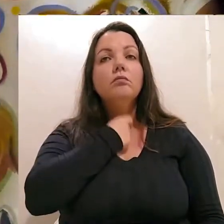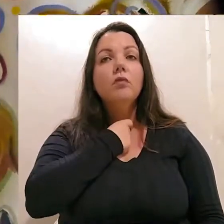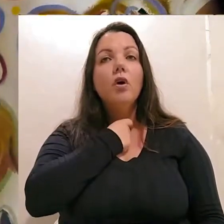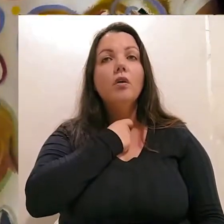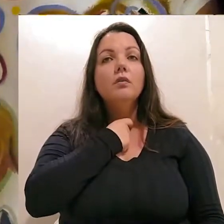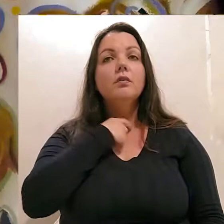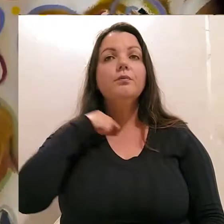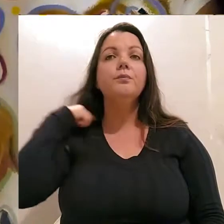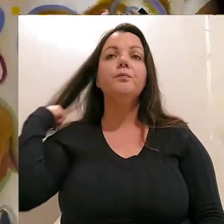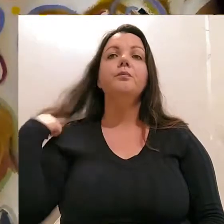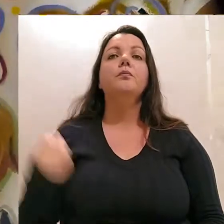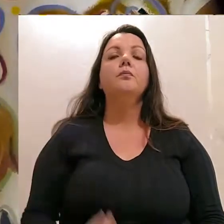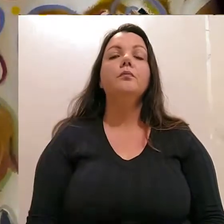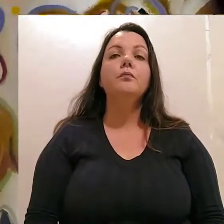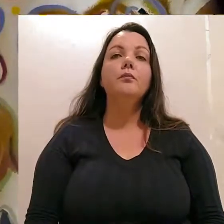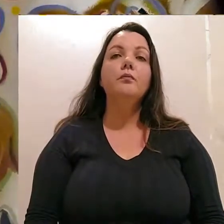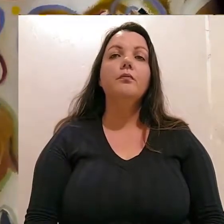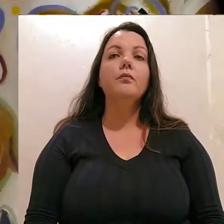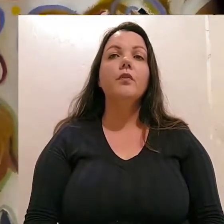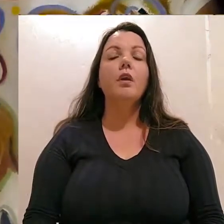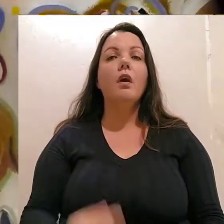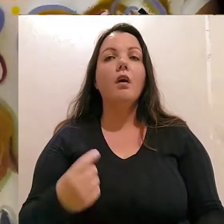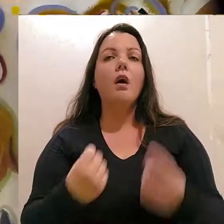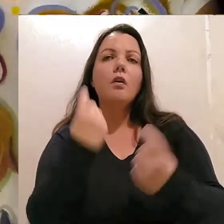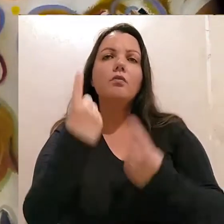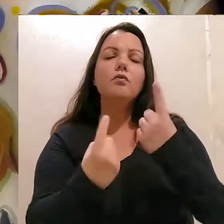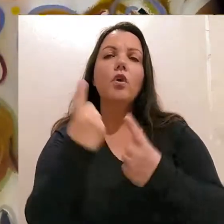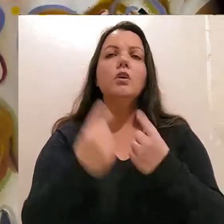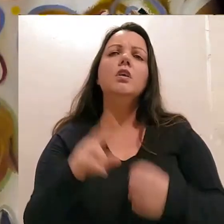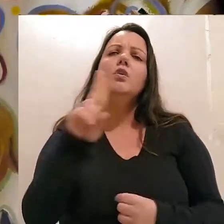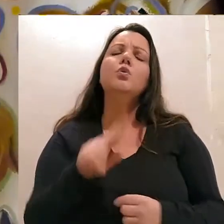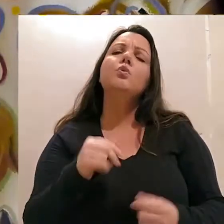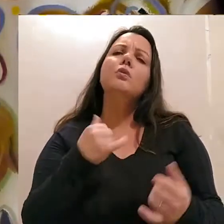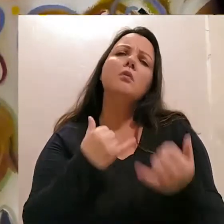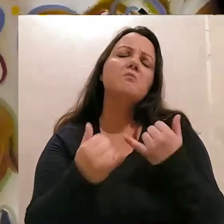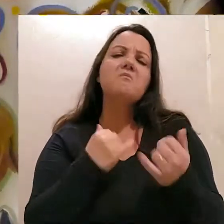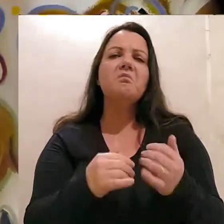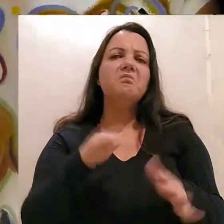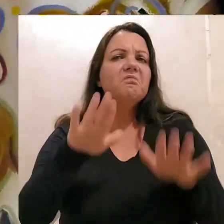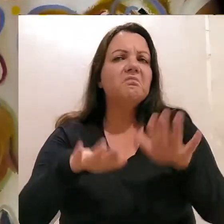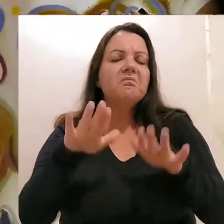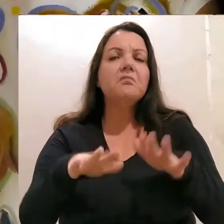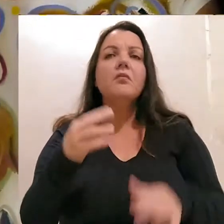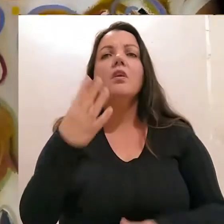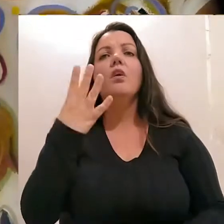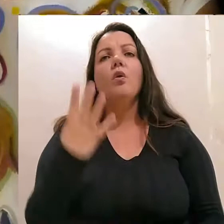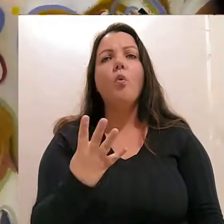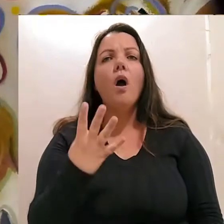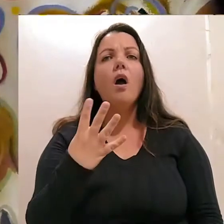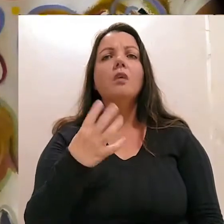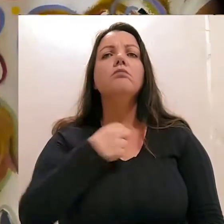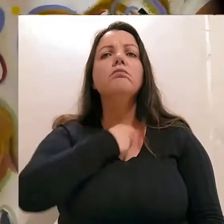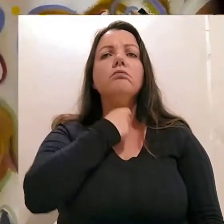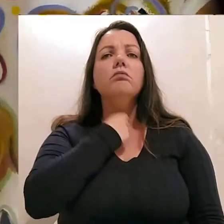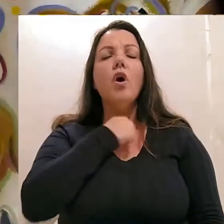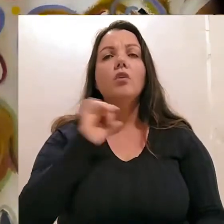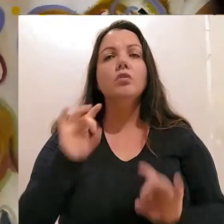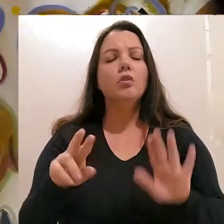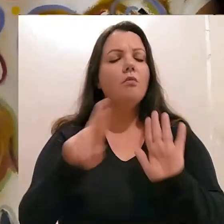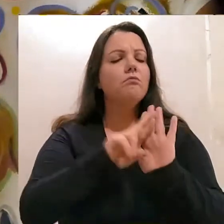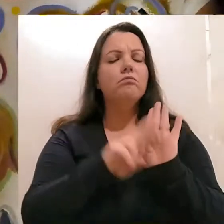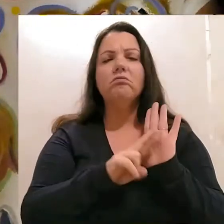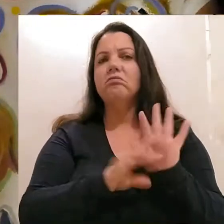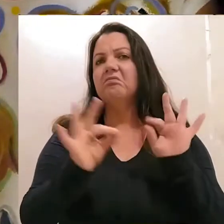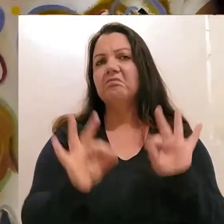né Tem Folia que trabalha com 4 rosas só não não é uma regra né não tem uma